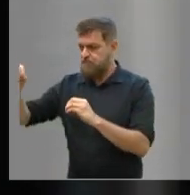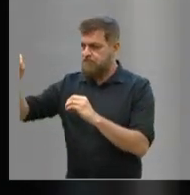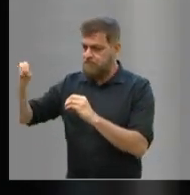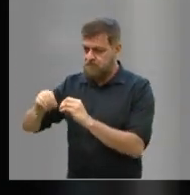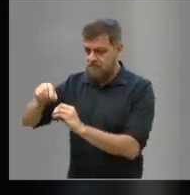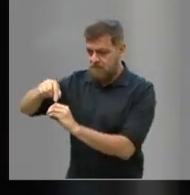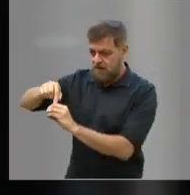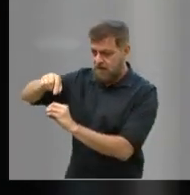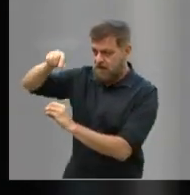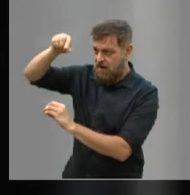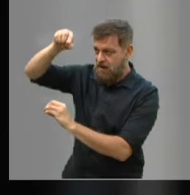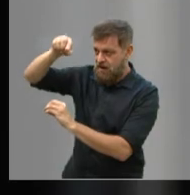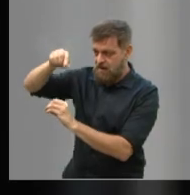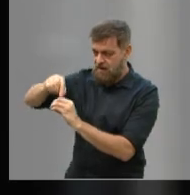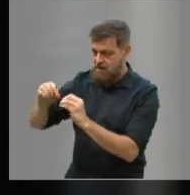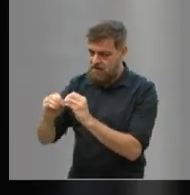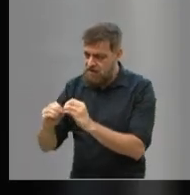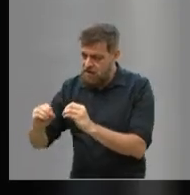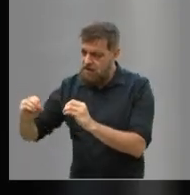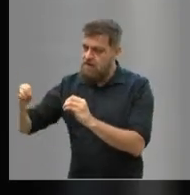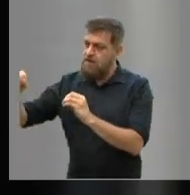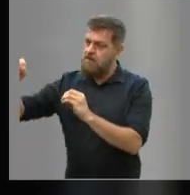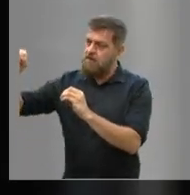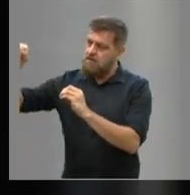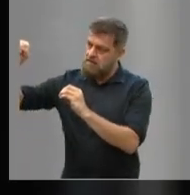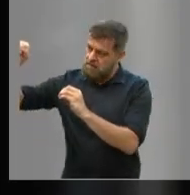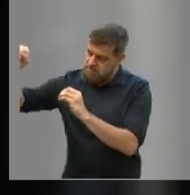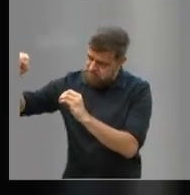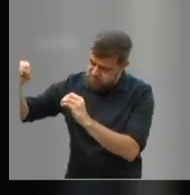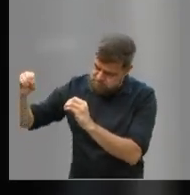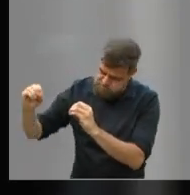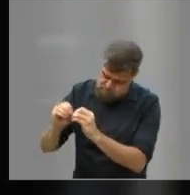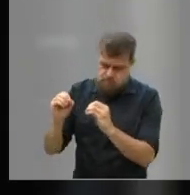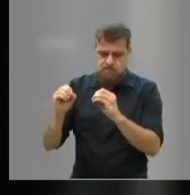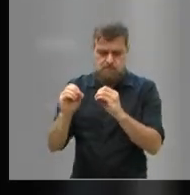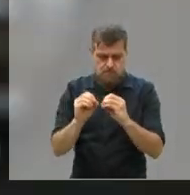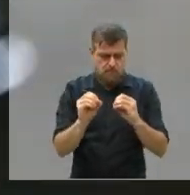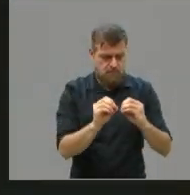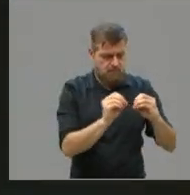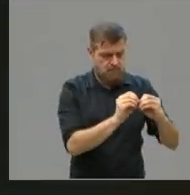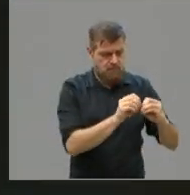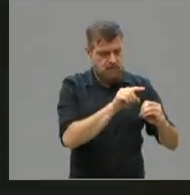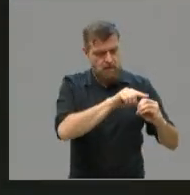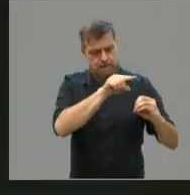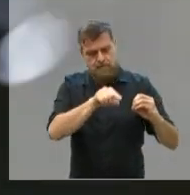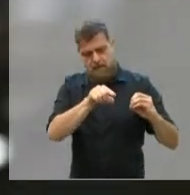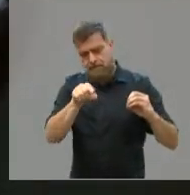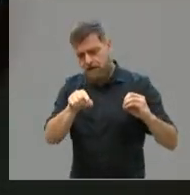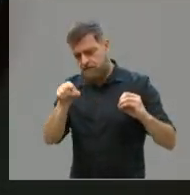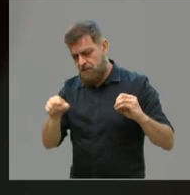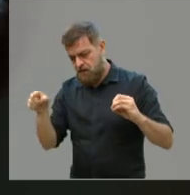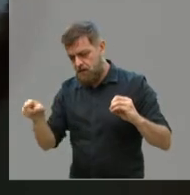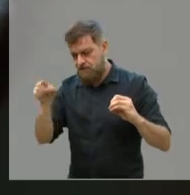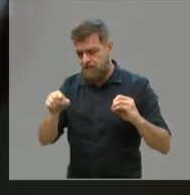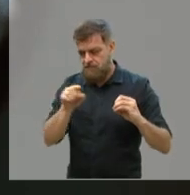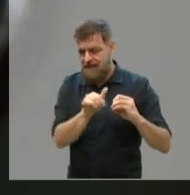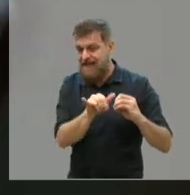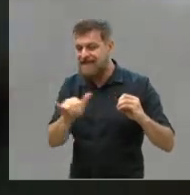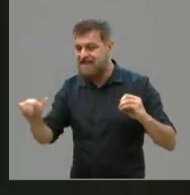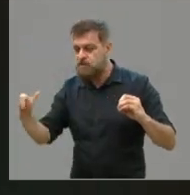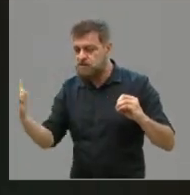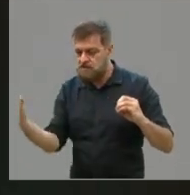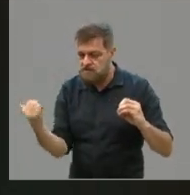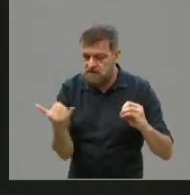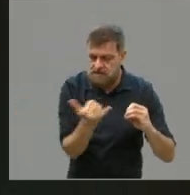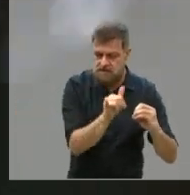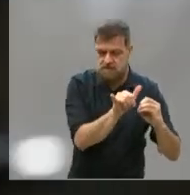cabo, ela levanta e perde cinética e ganha gravitacional. E o ciclo continua, as energias vão se transformando. Não para.